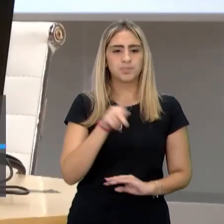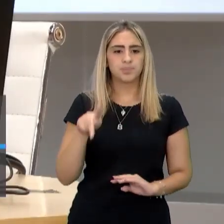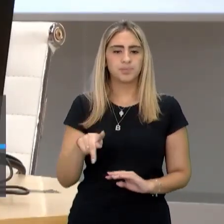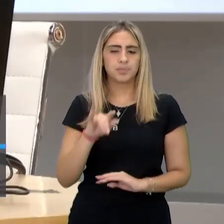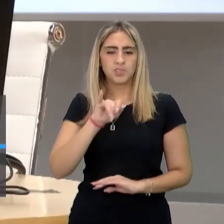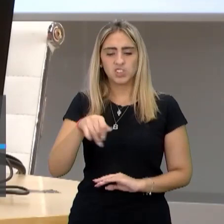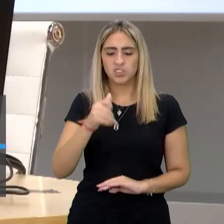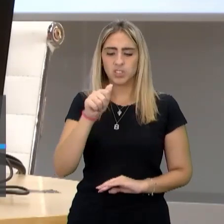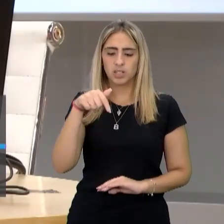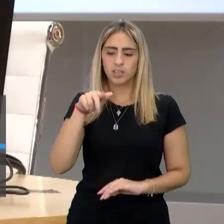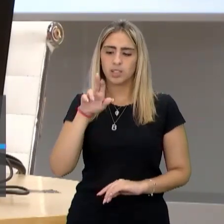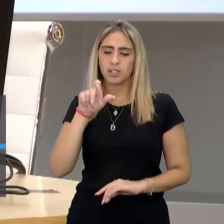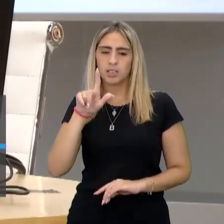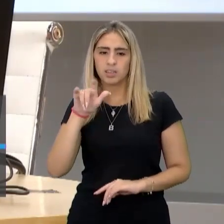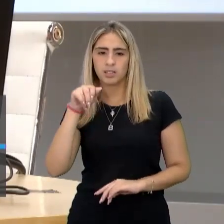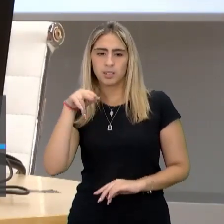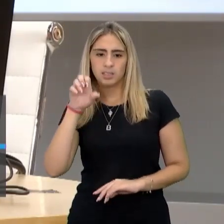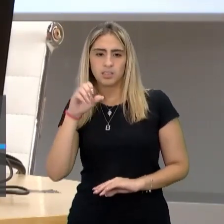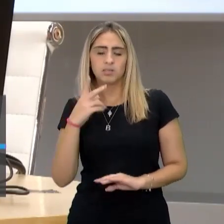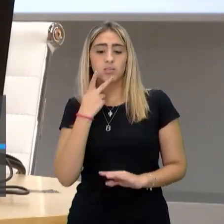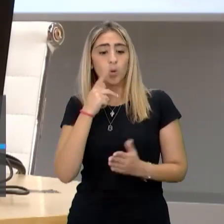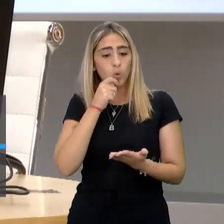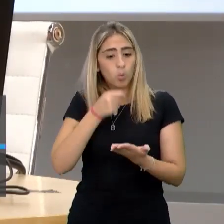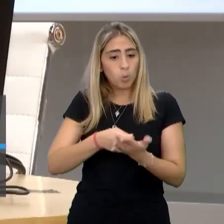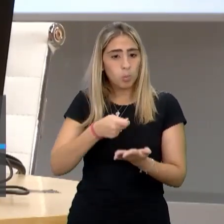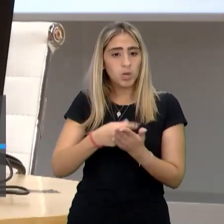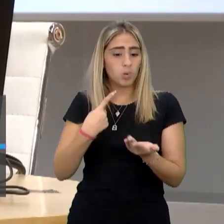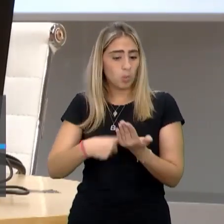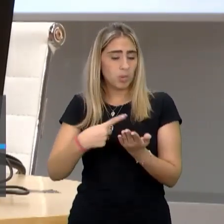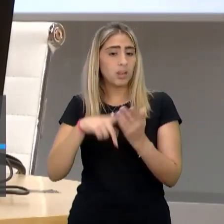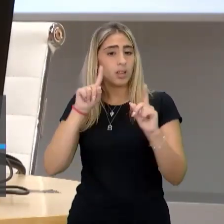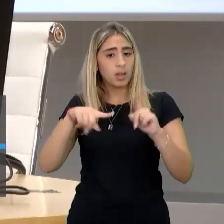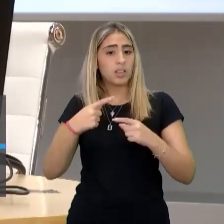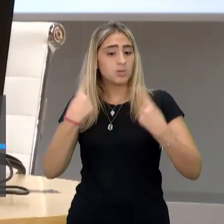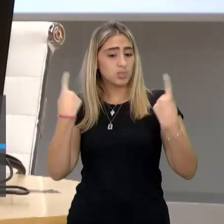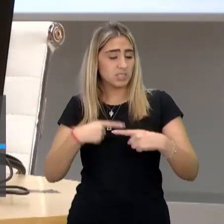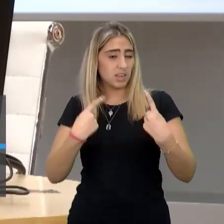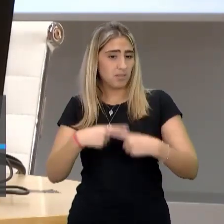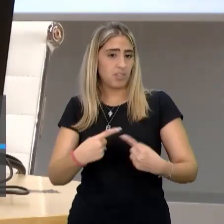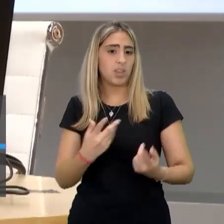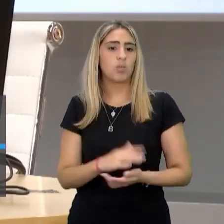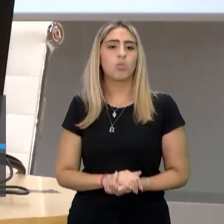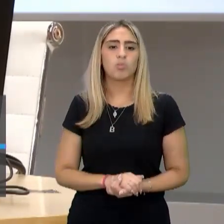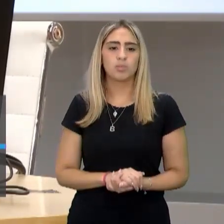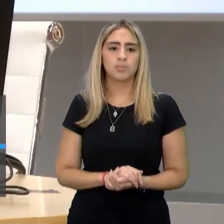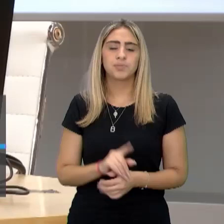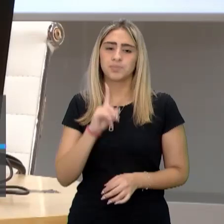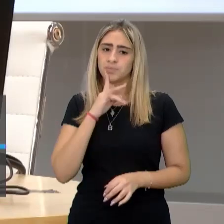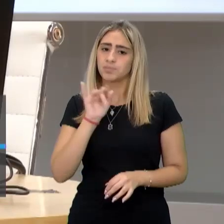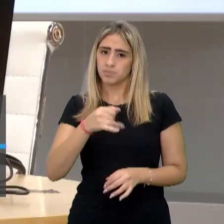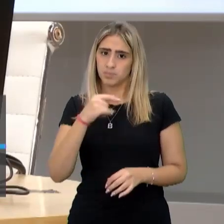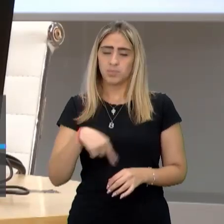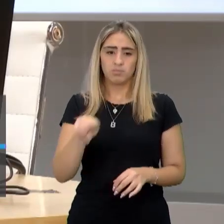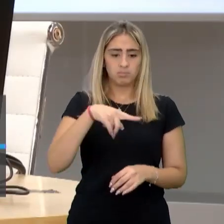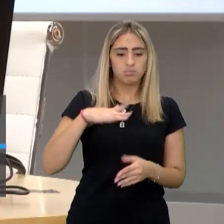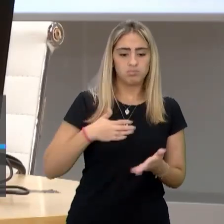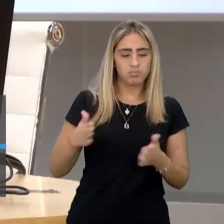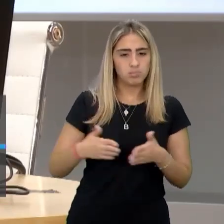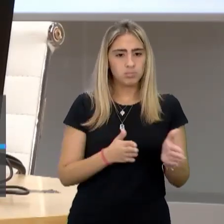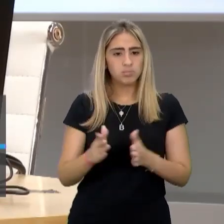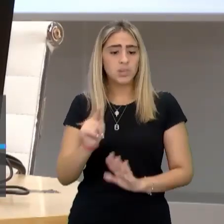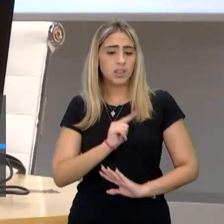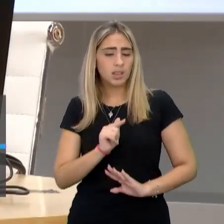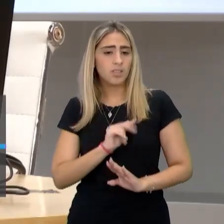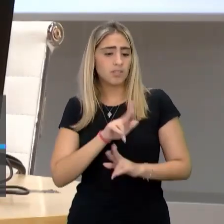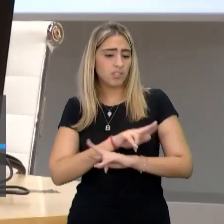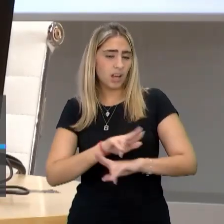professora Jaqueline, né? Cumprir com os combinados é um dos grandes desafios, né? Enfim, sim, os alinhamentos, eles têm vários